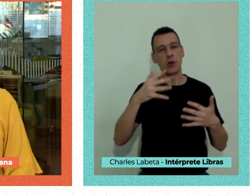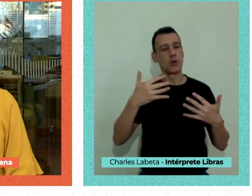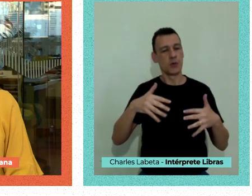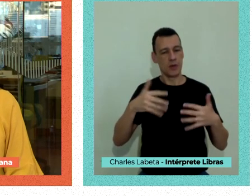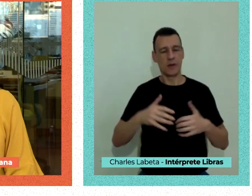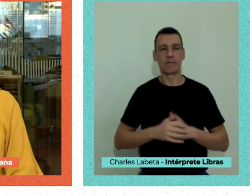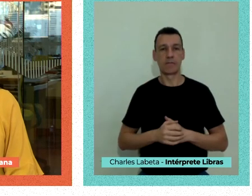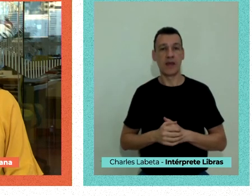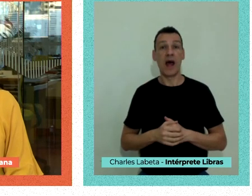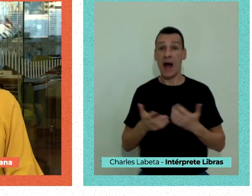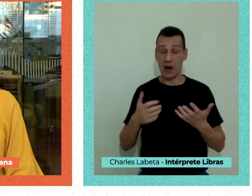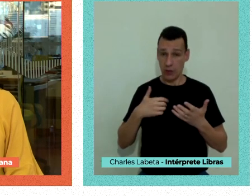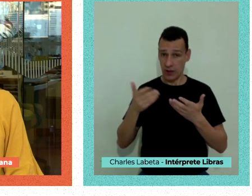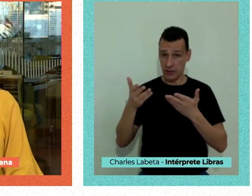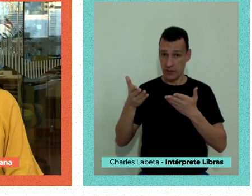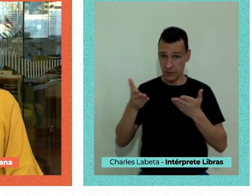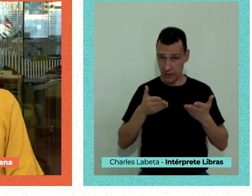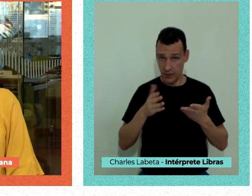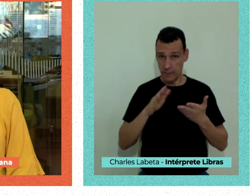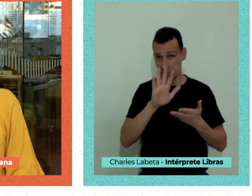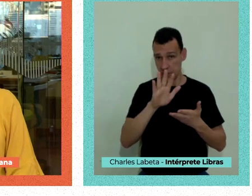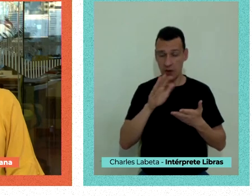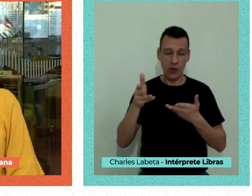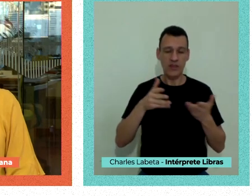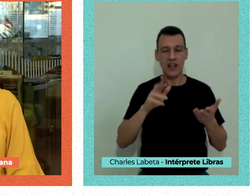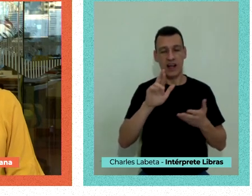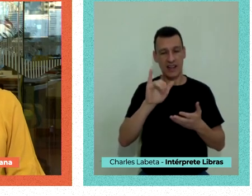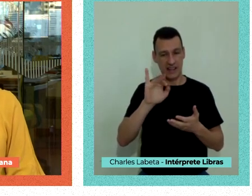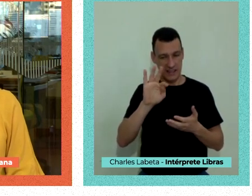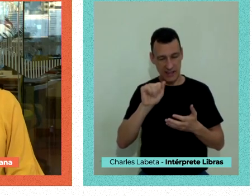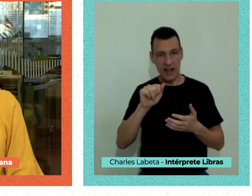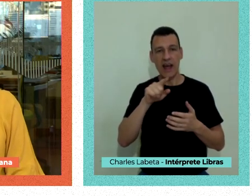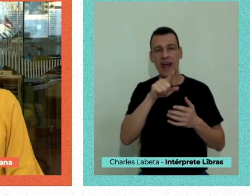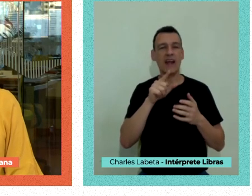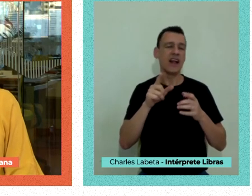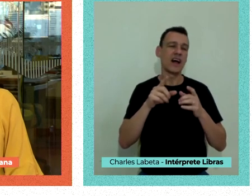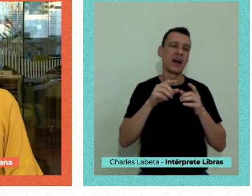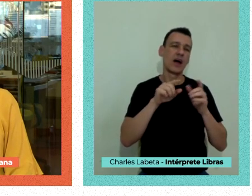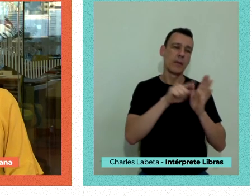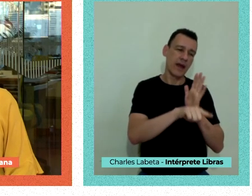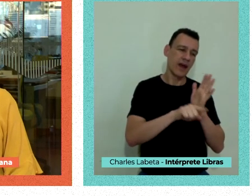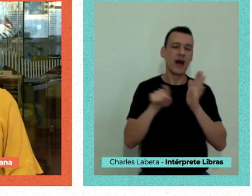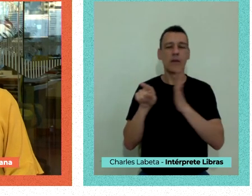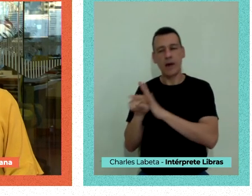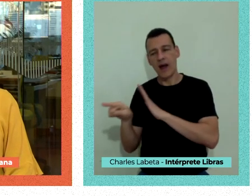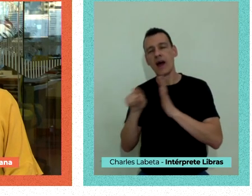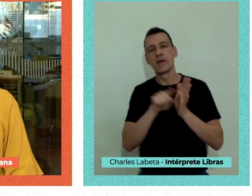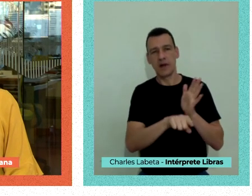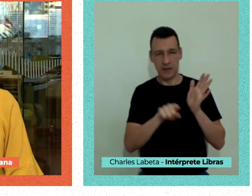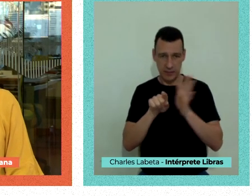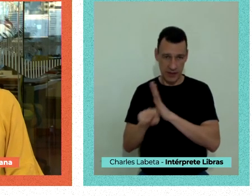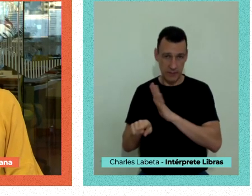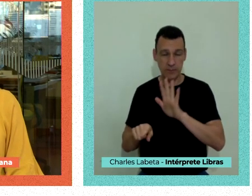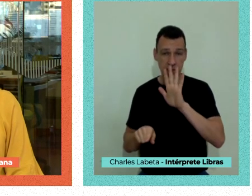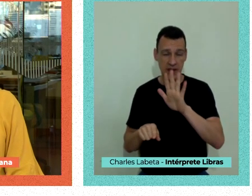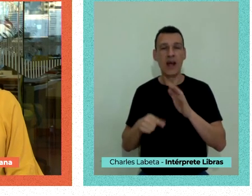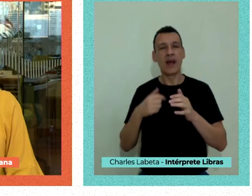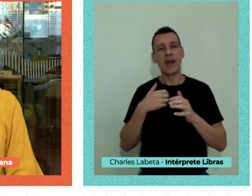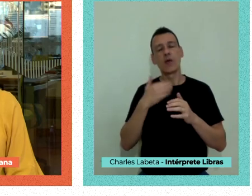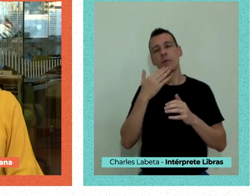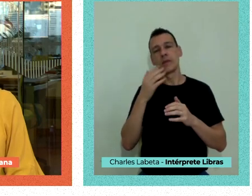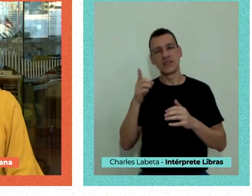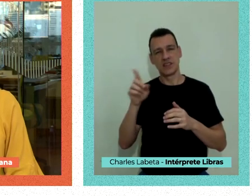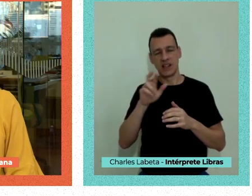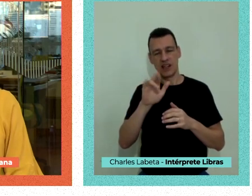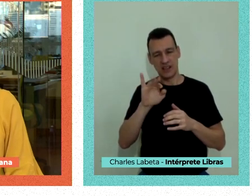convidar a Rita para fazer um ping-pong com você. Vou propor à Rita a mesma pergunta que eu propus à Odara, que é como